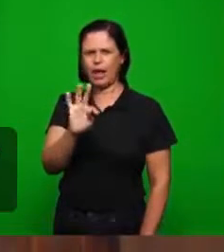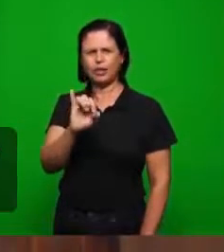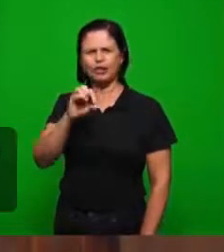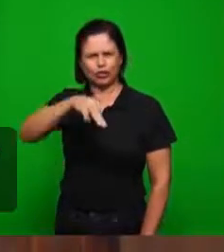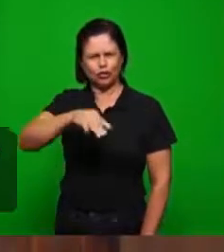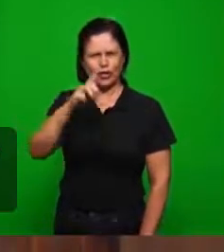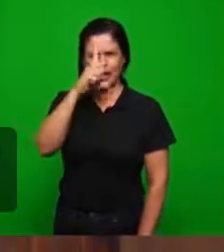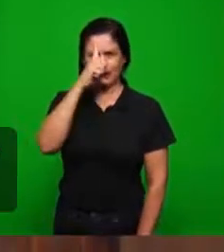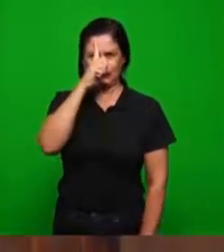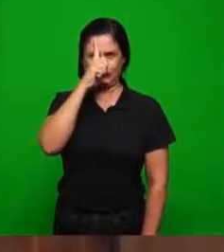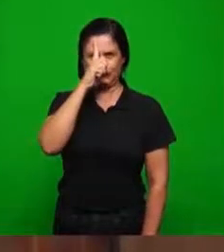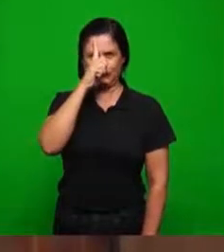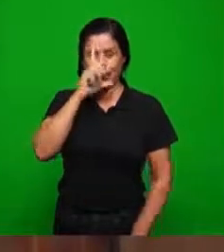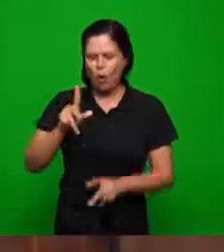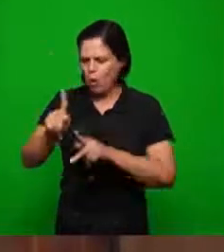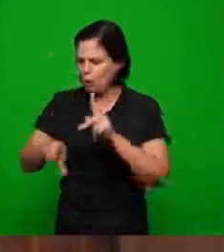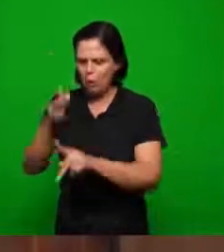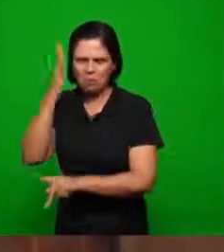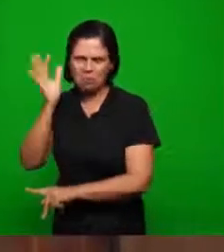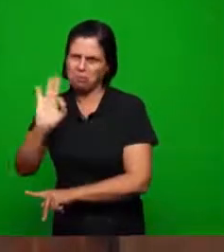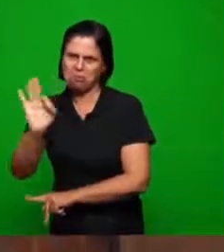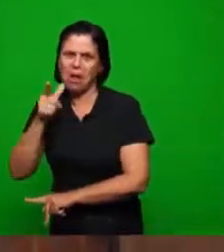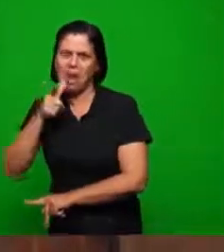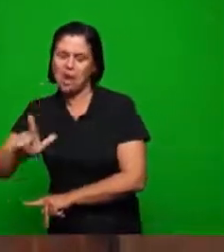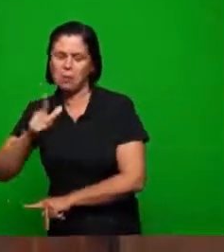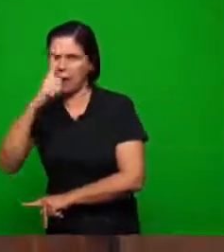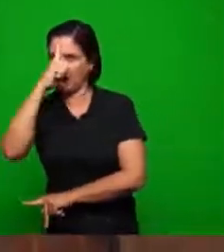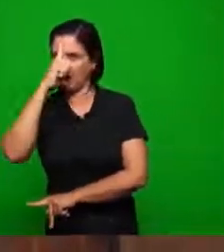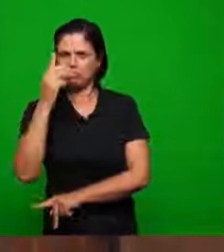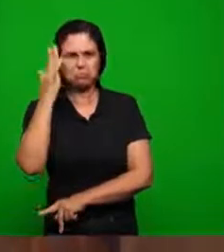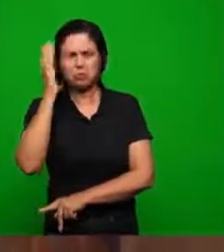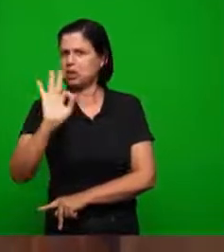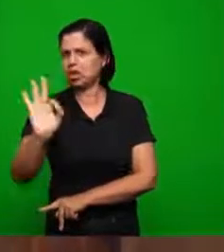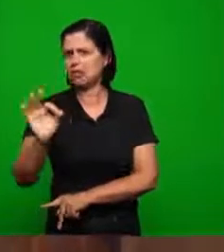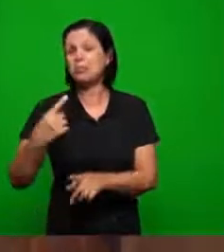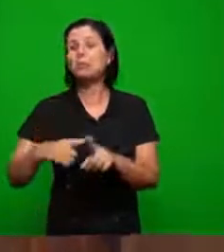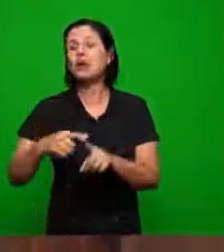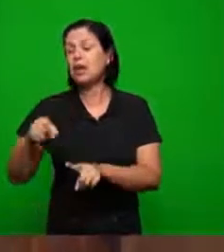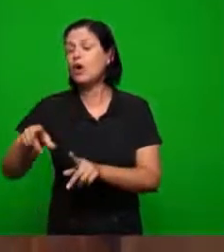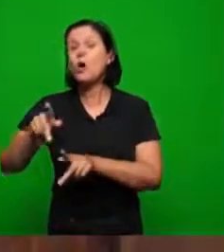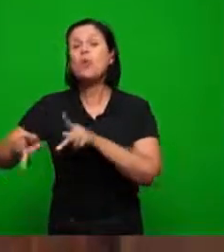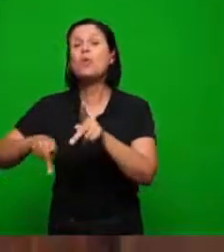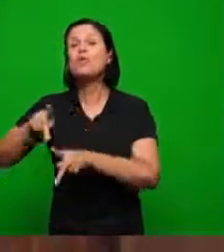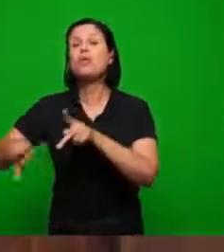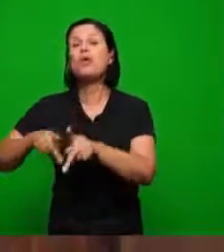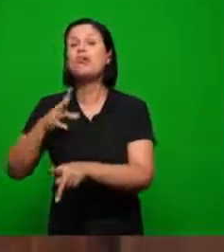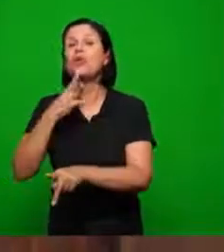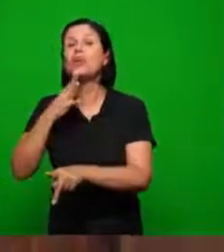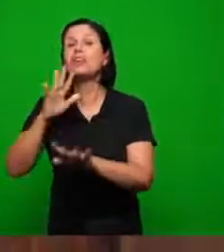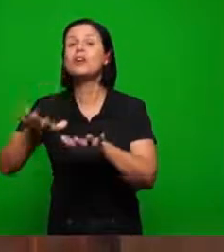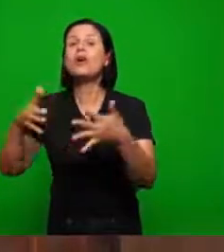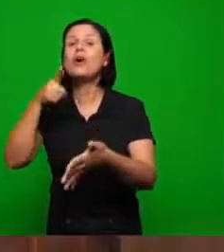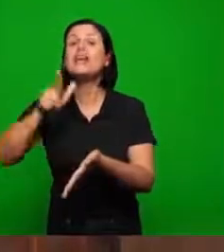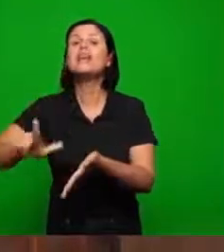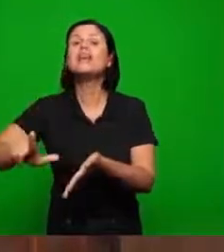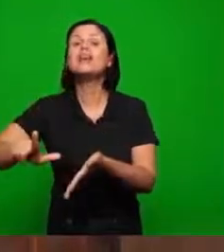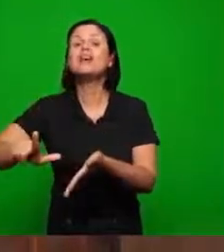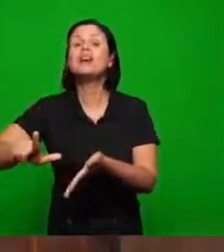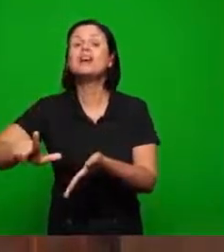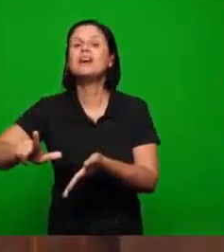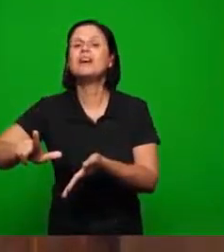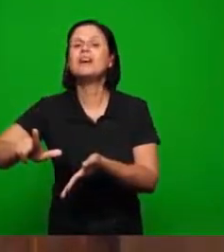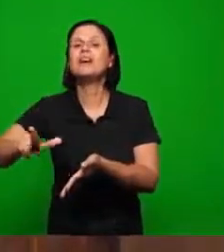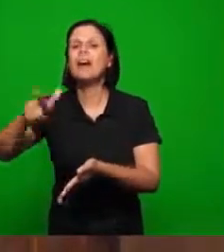o povo era... Quer dizer, as nações, os povos que estavam em volta, os feudos que estavam em